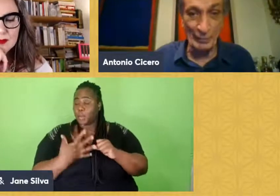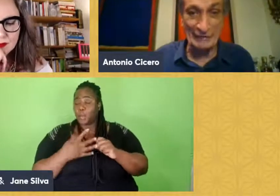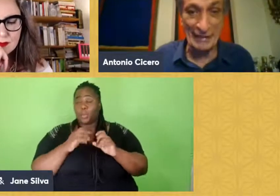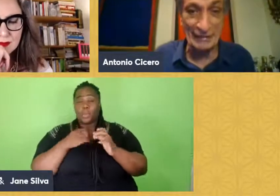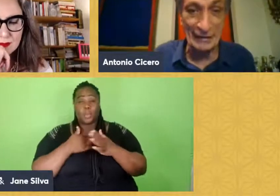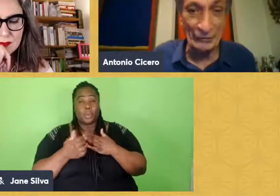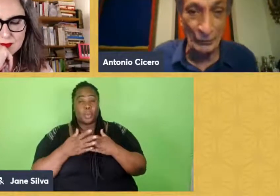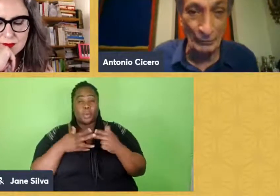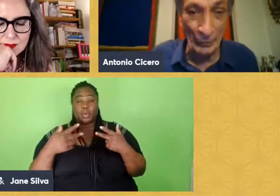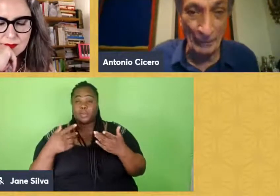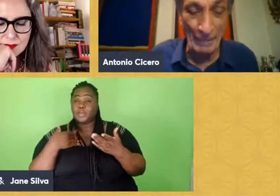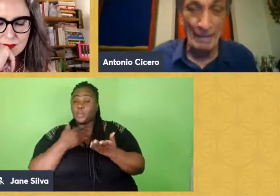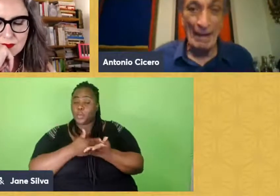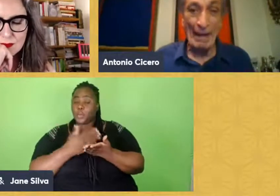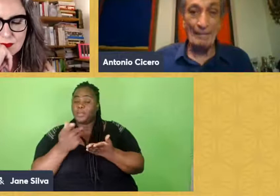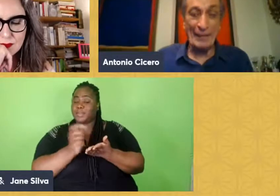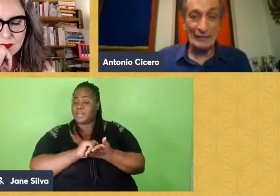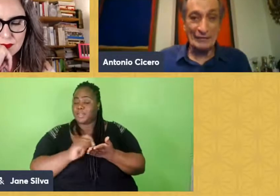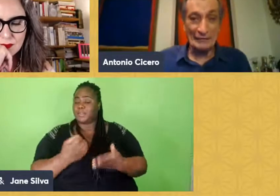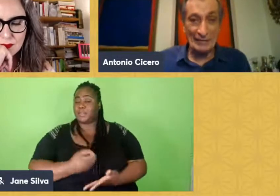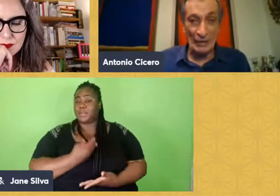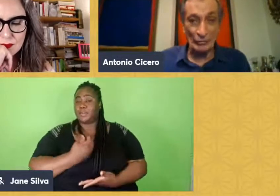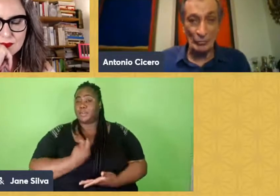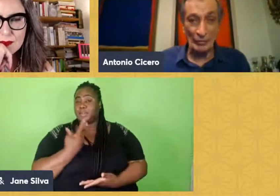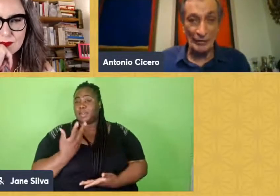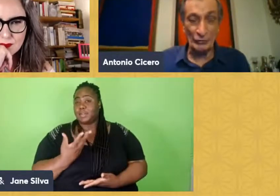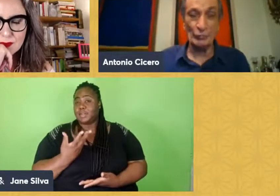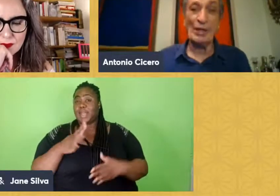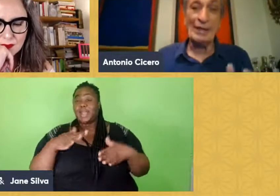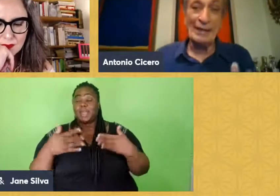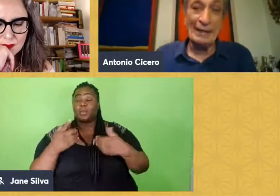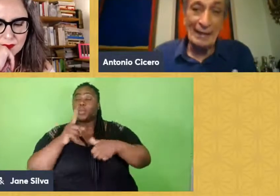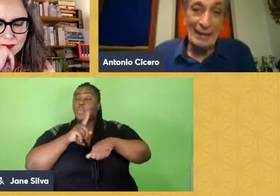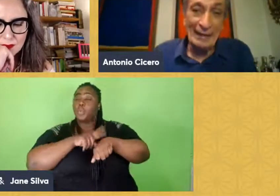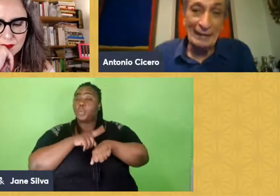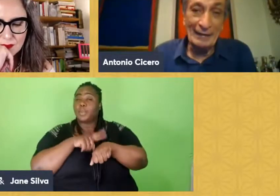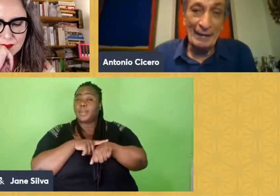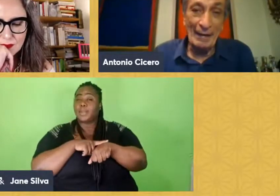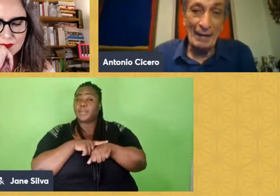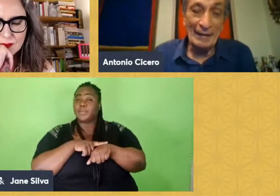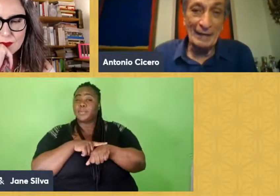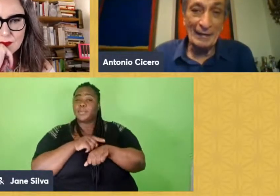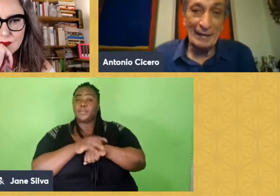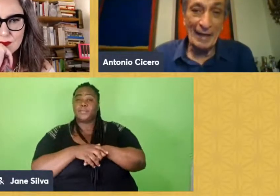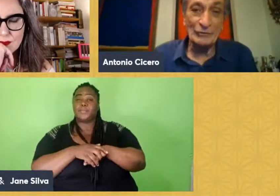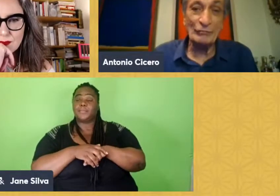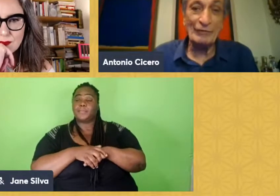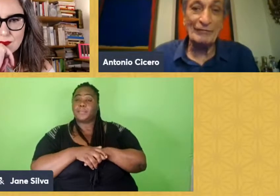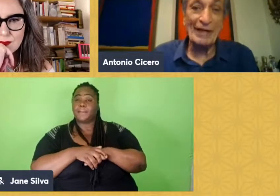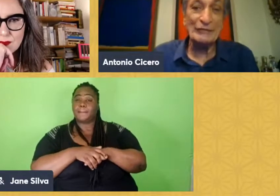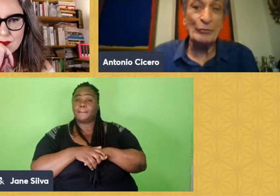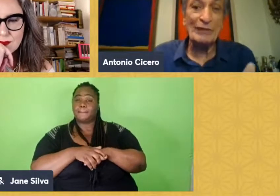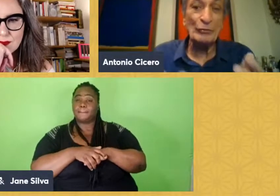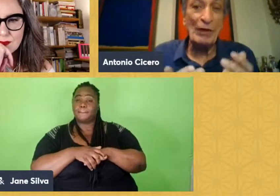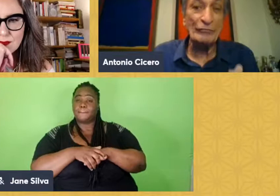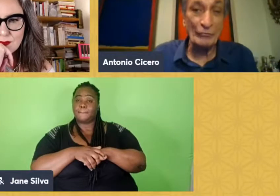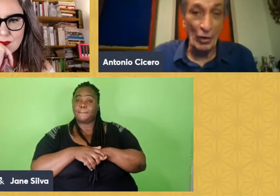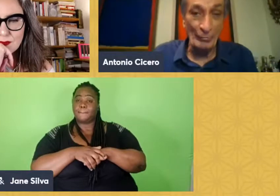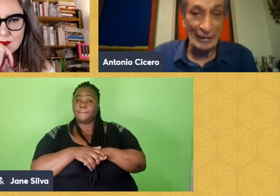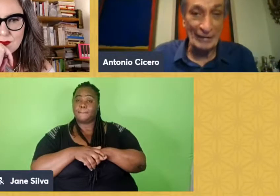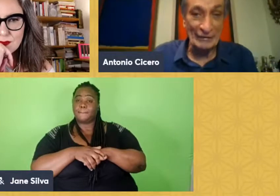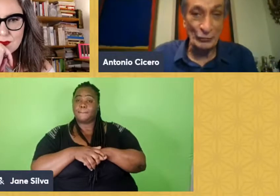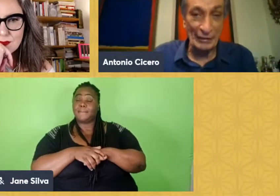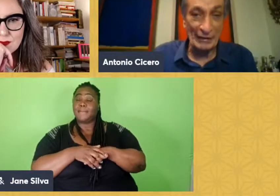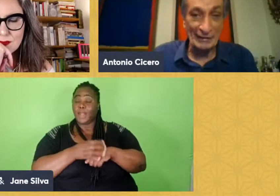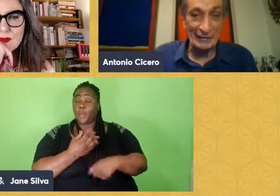eu começar a escrever um poema. A partir de certo momento, ele vai adquirindo uma